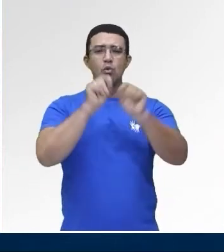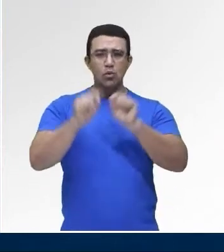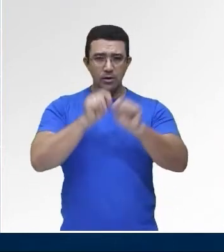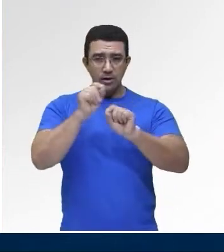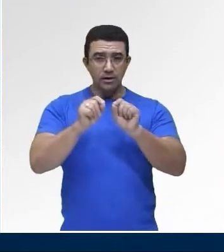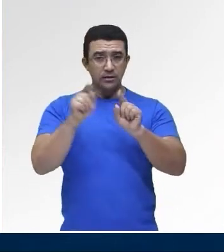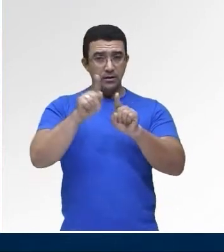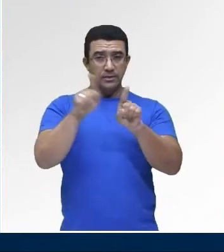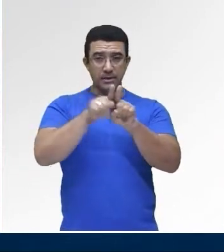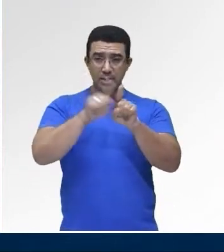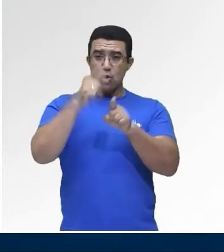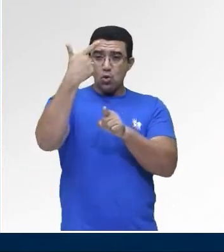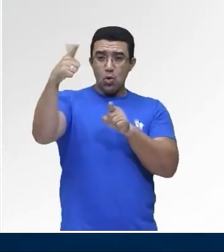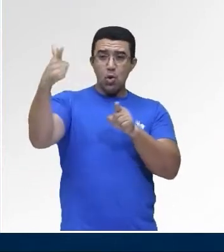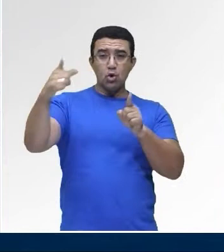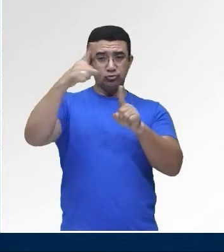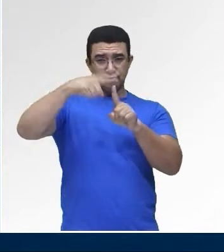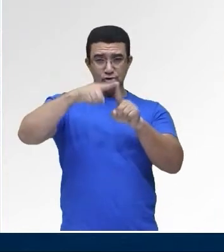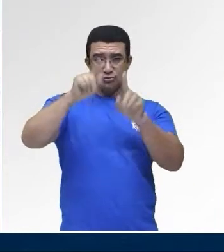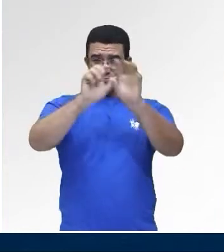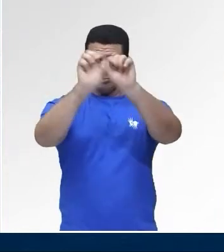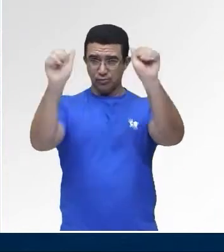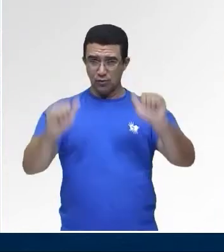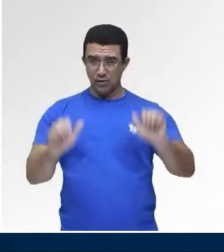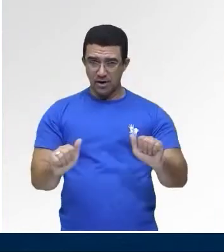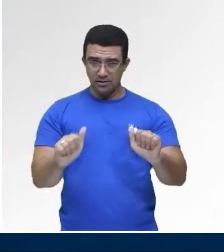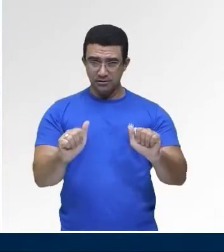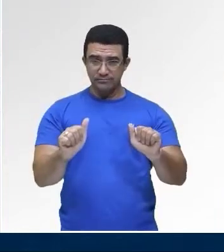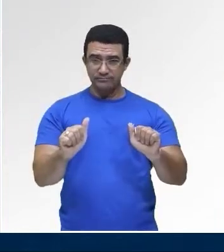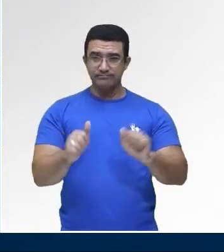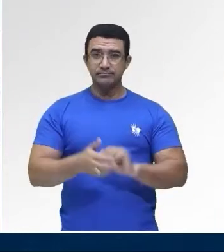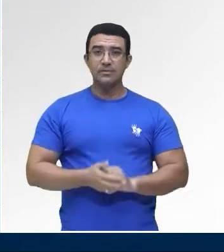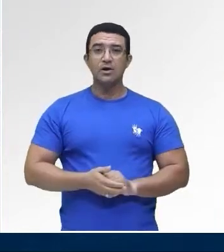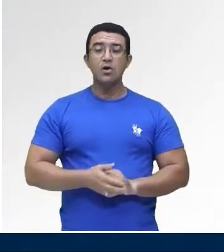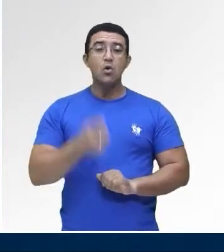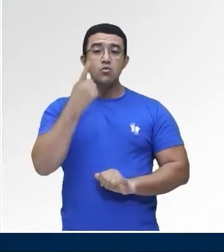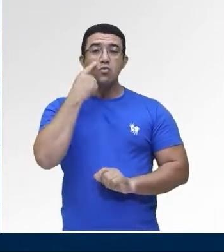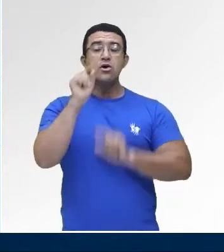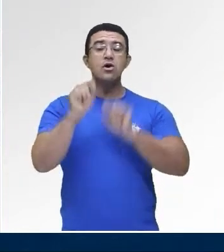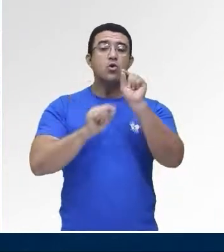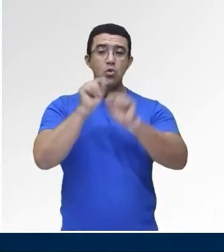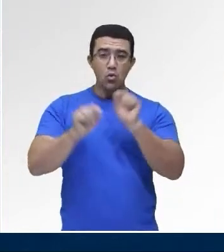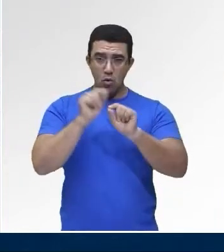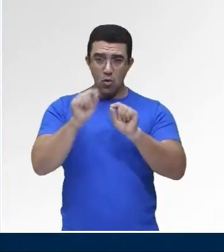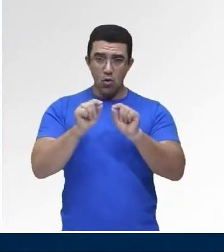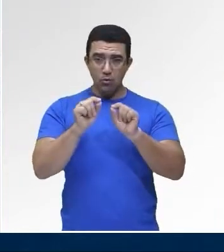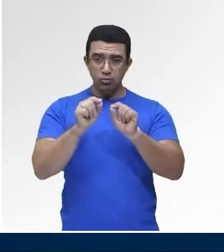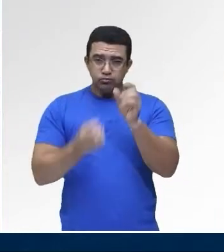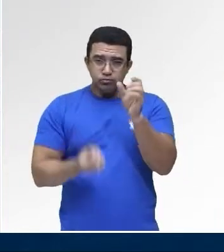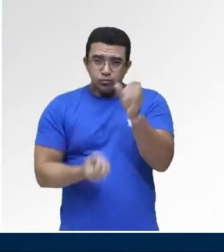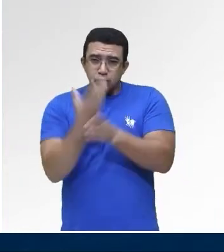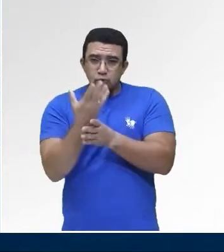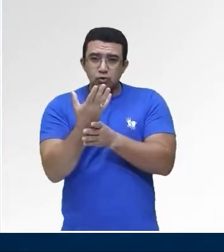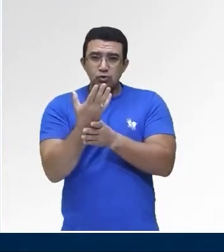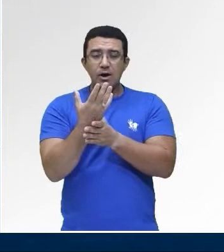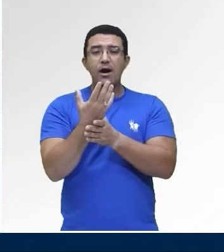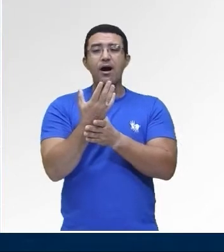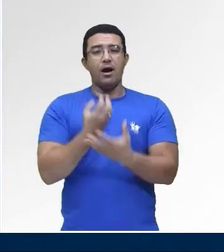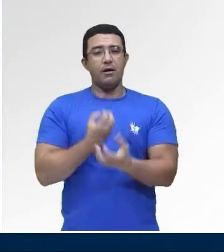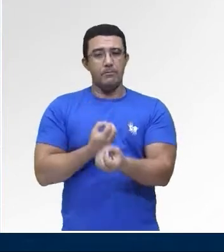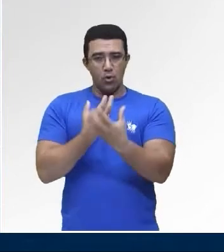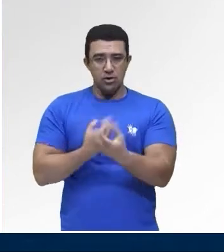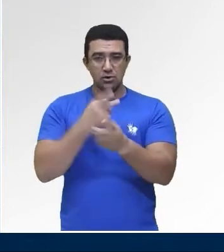artes. Então, como exemplo, vamos ver onde que se constitui a poesia, né, como uma